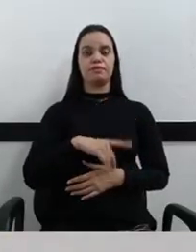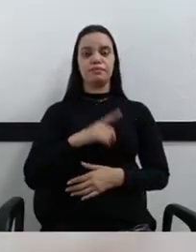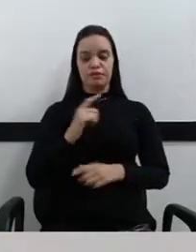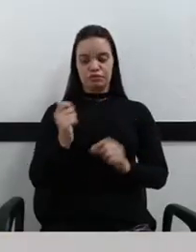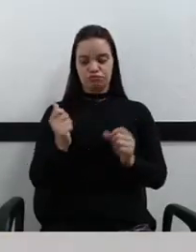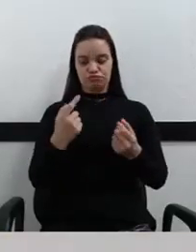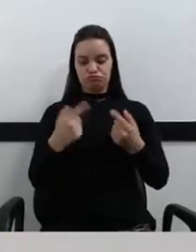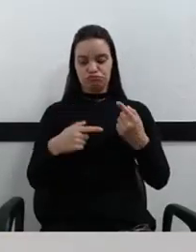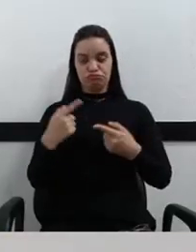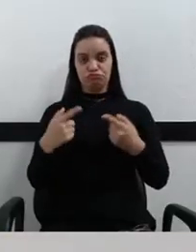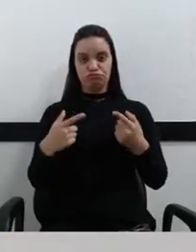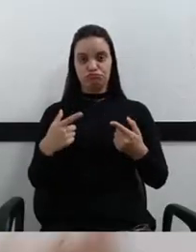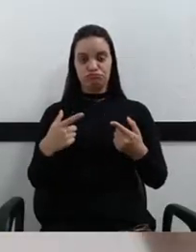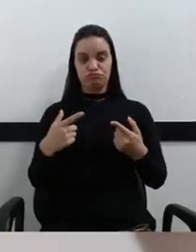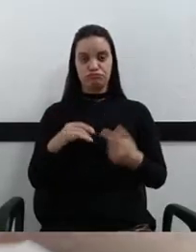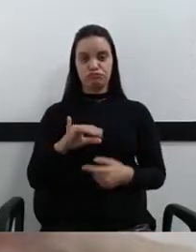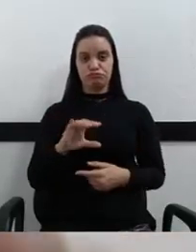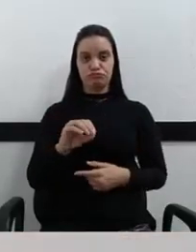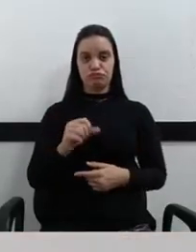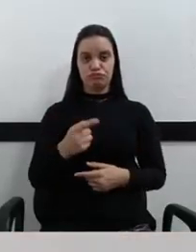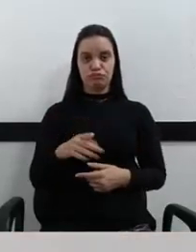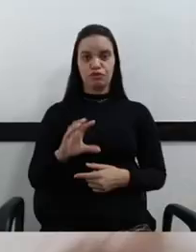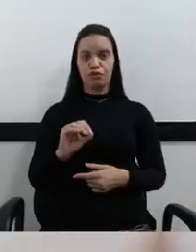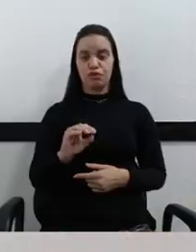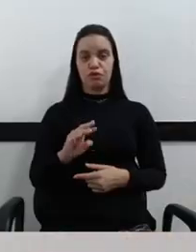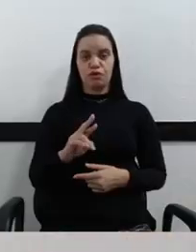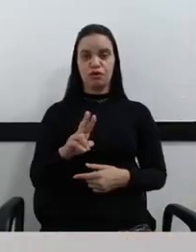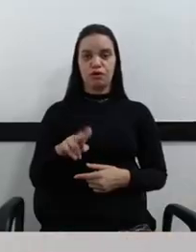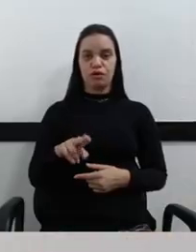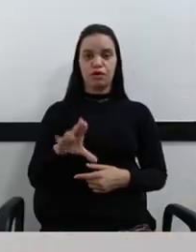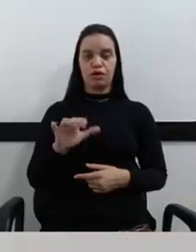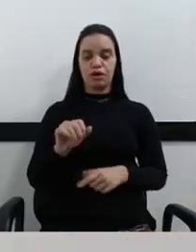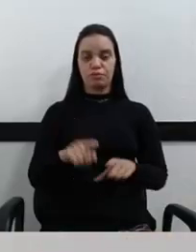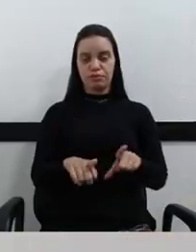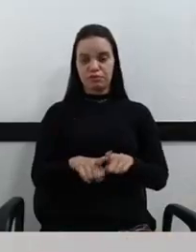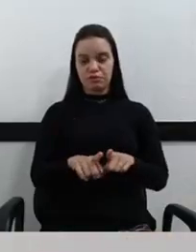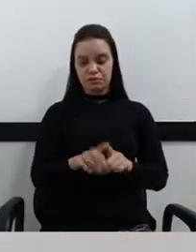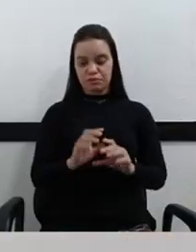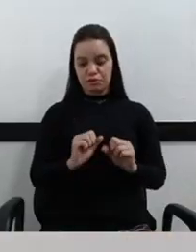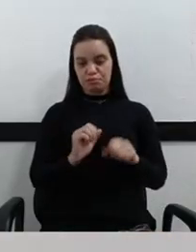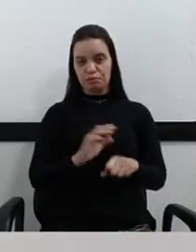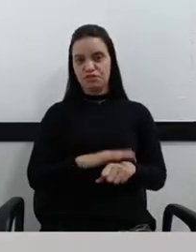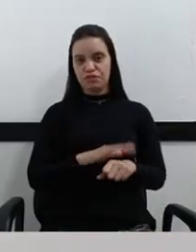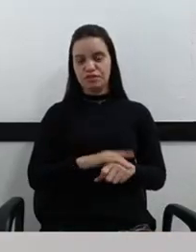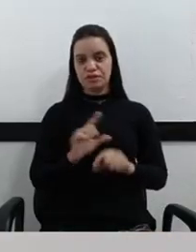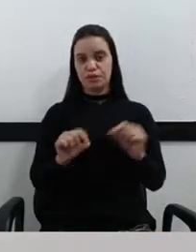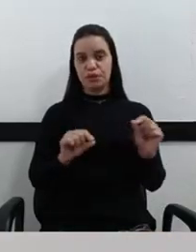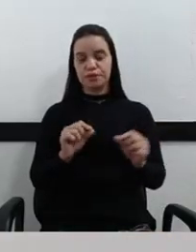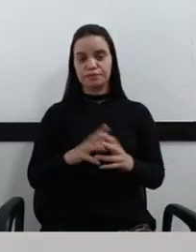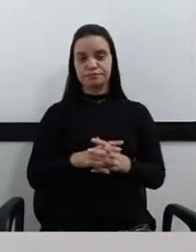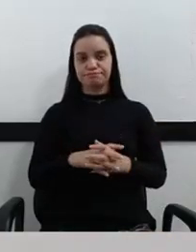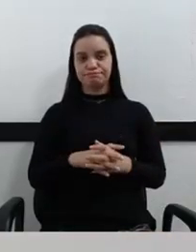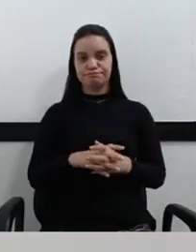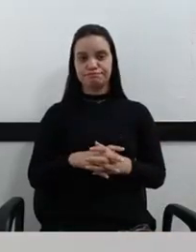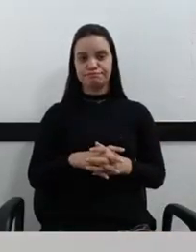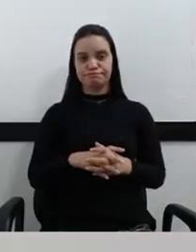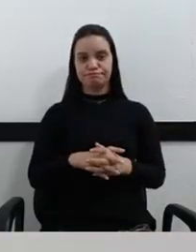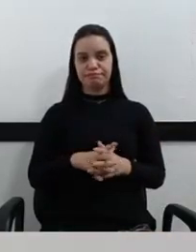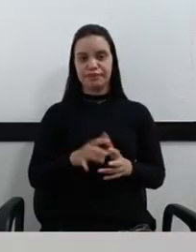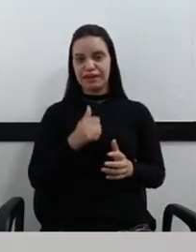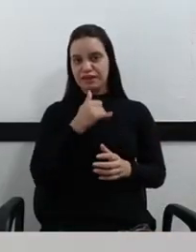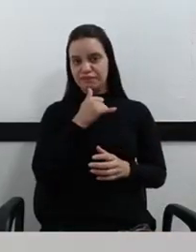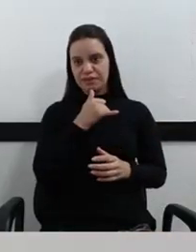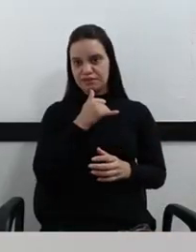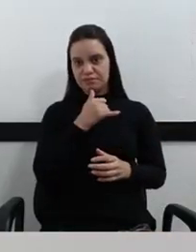discutido, perturbou o João, perturbou a Bruna, nos conversamos entre a gente, o que a gente pode fazer. É que, infelizmente, nós não temos uma varinha de